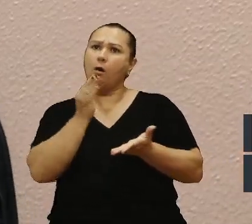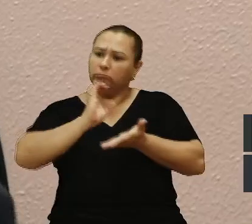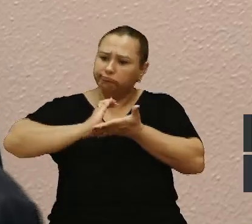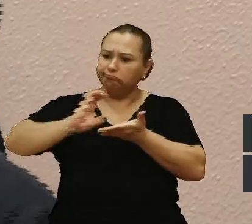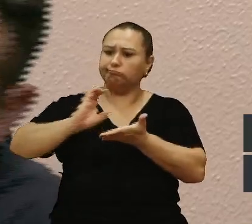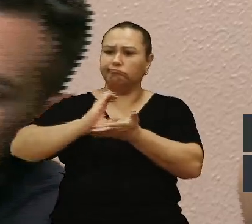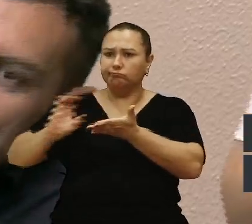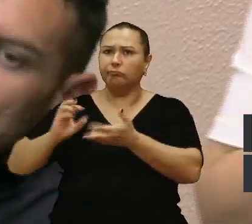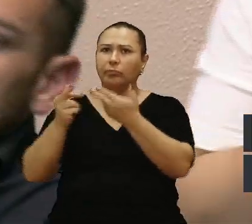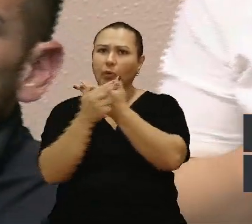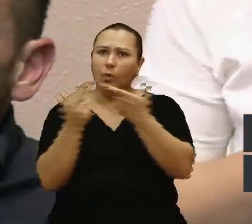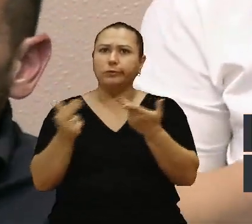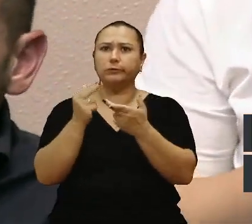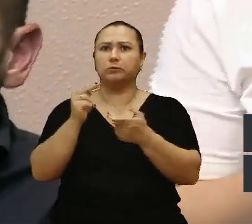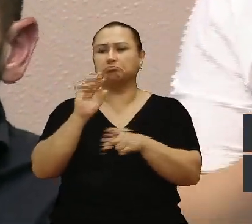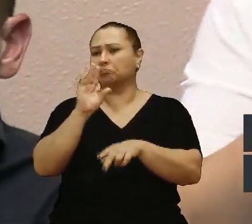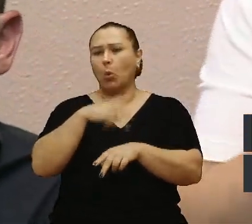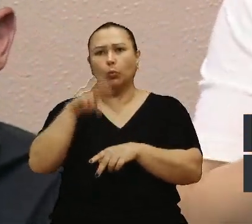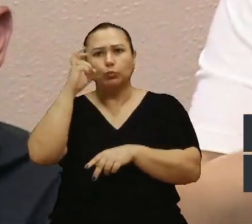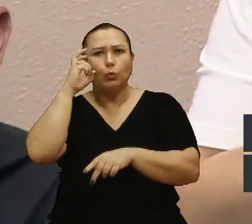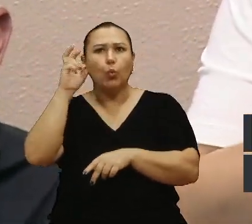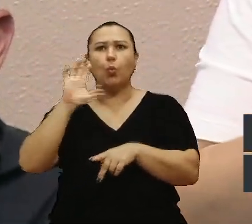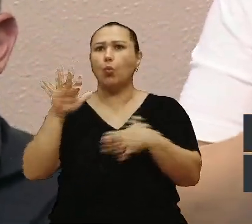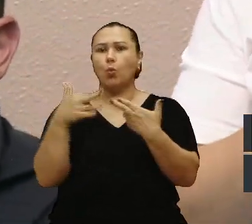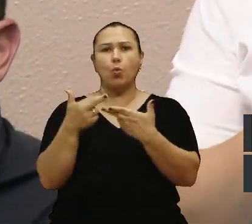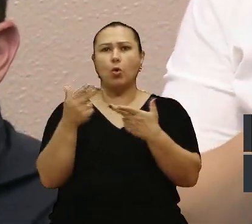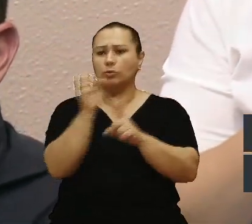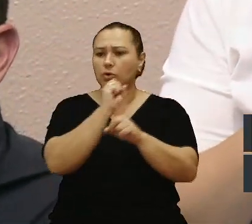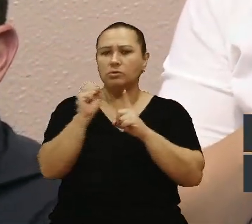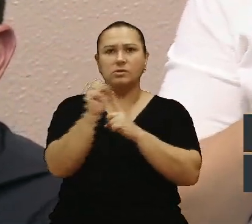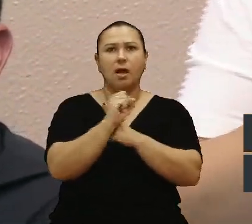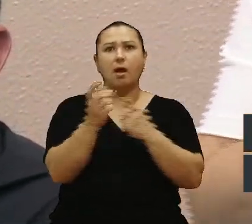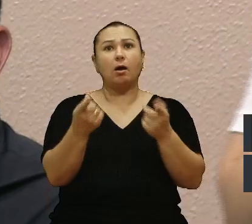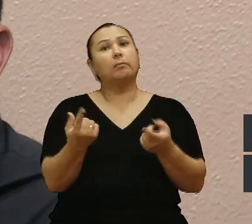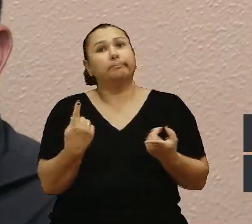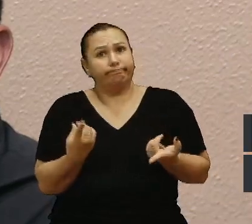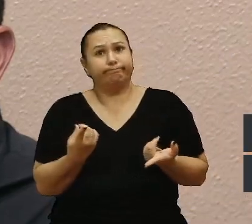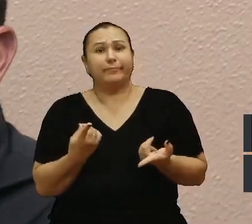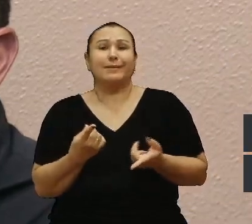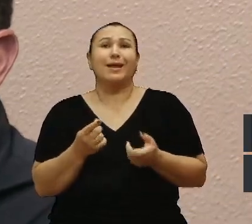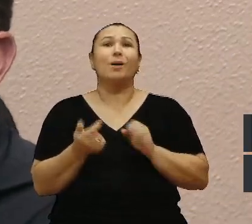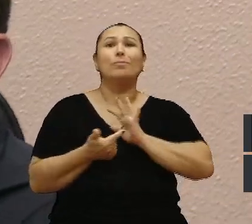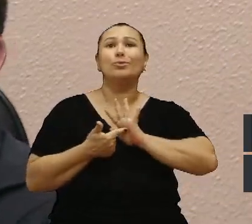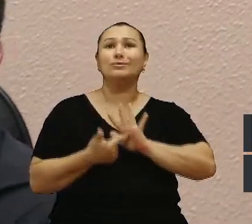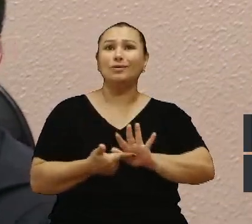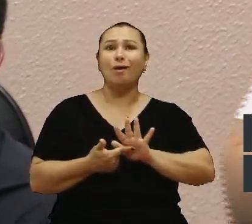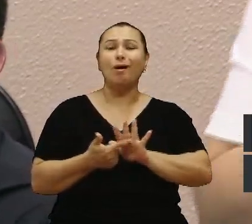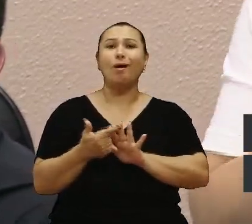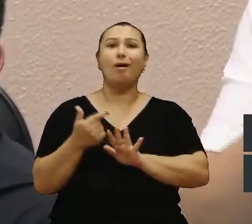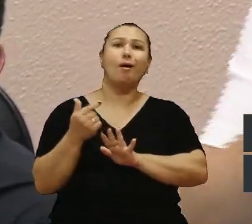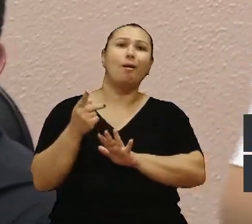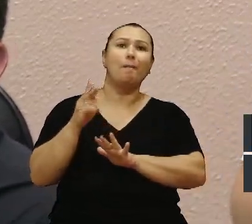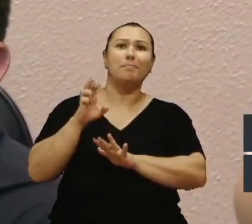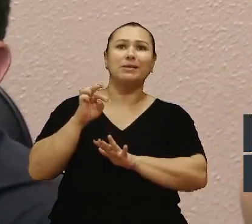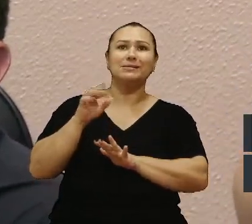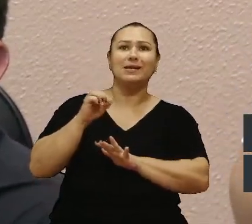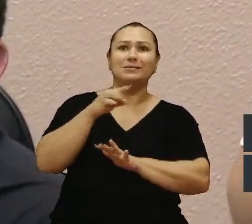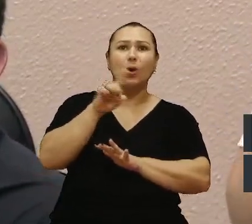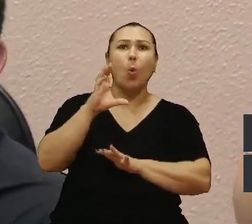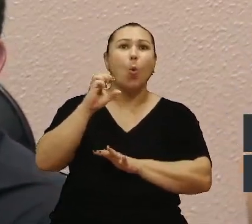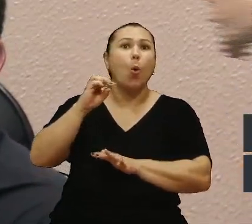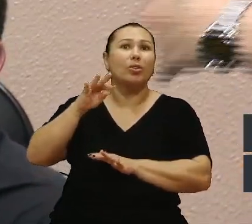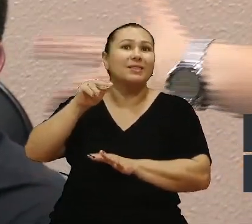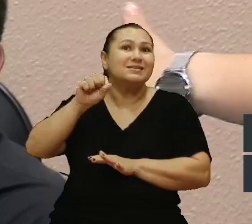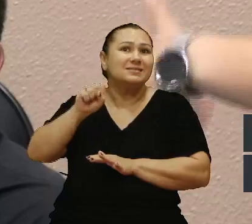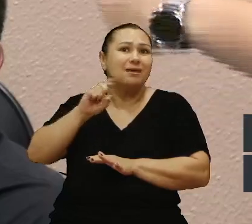também econômicas da nossa cidade. Portanto, né, prestação de contas é o básico, mas isso nós não temos essa cultura, né,